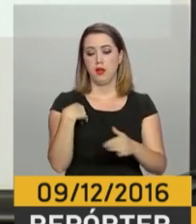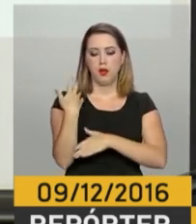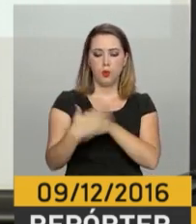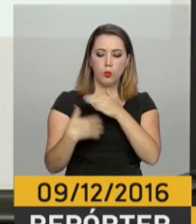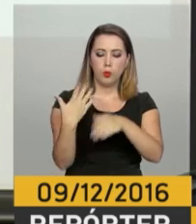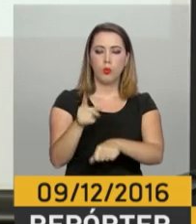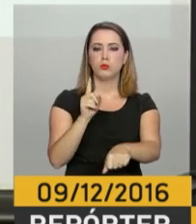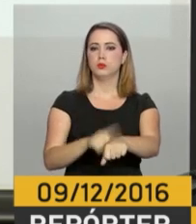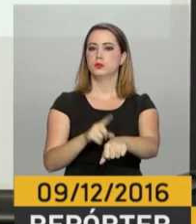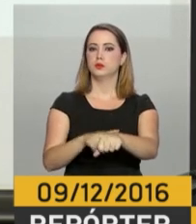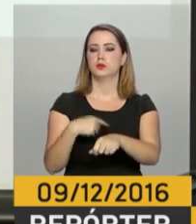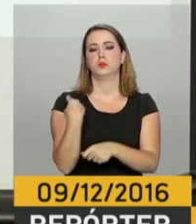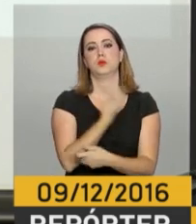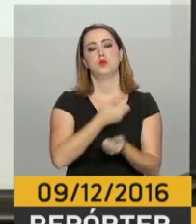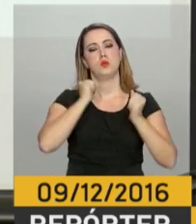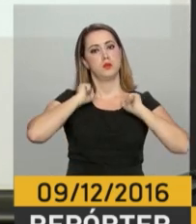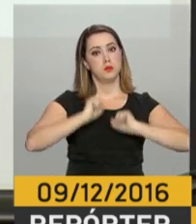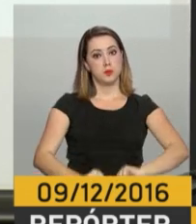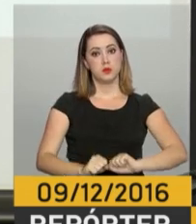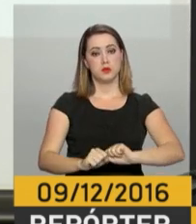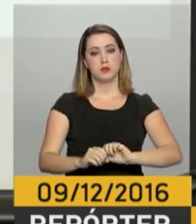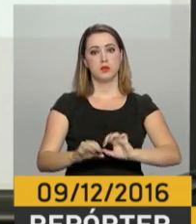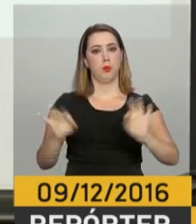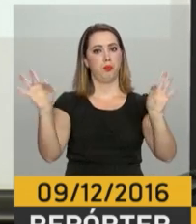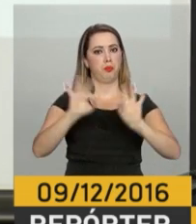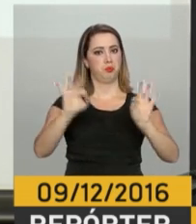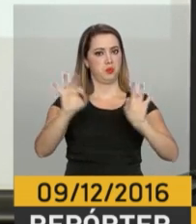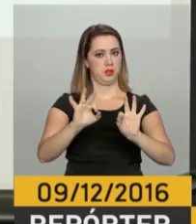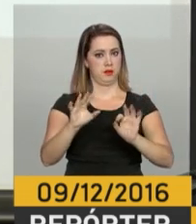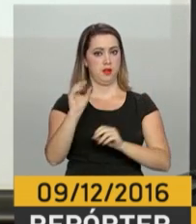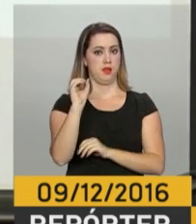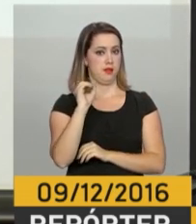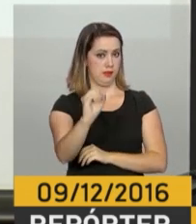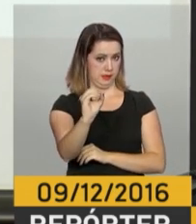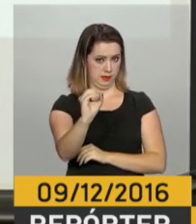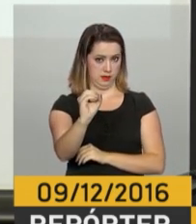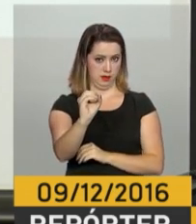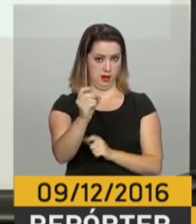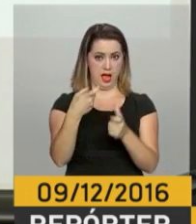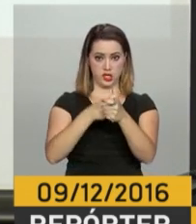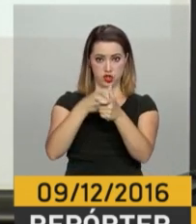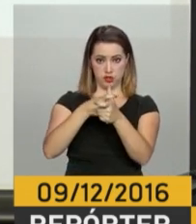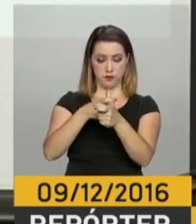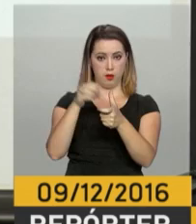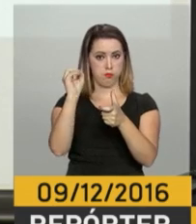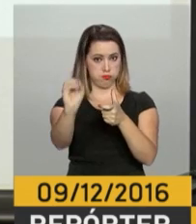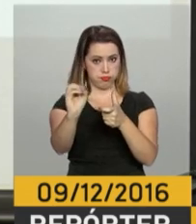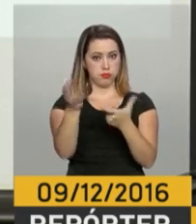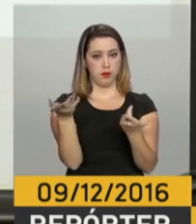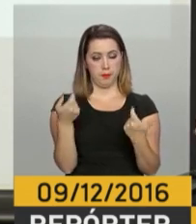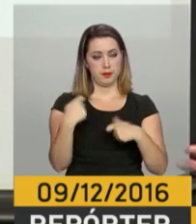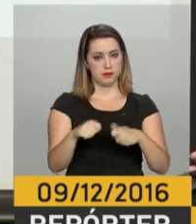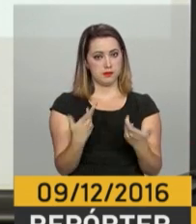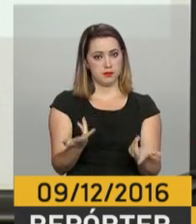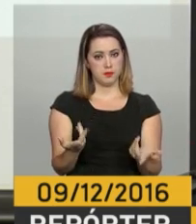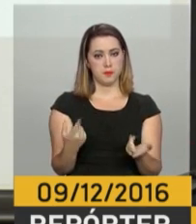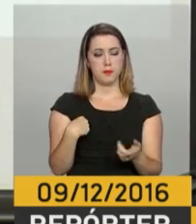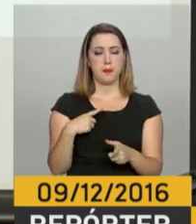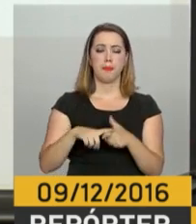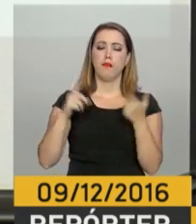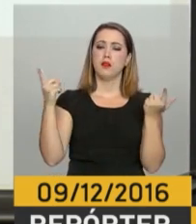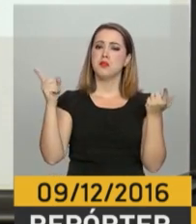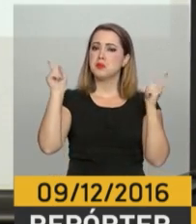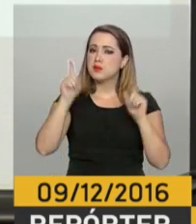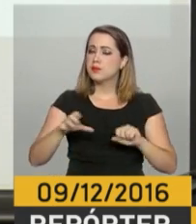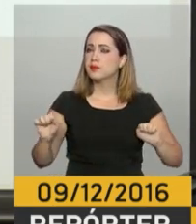longo do tempo, possamos zerar o déficit orçamentário que temos no nosso país. É claro que,